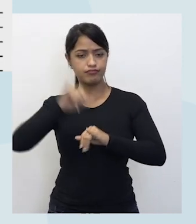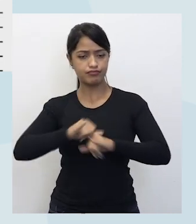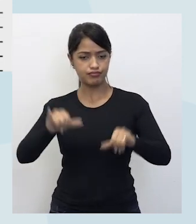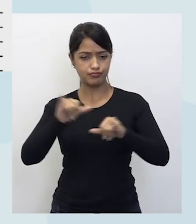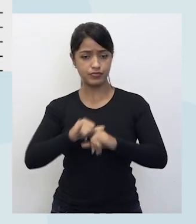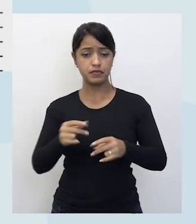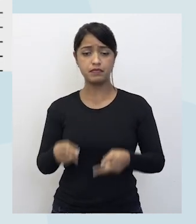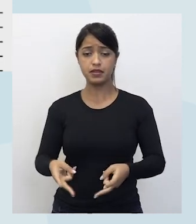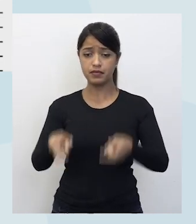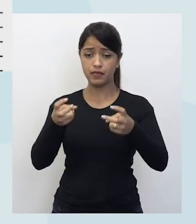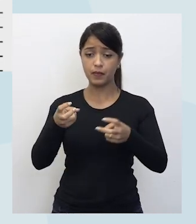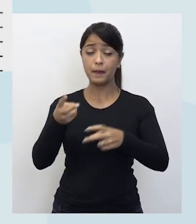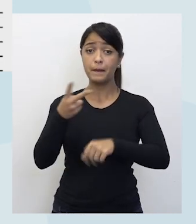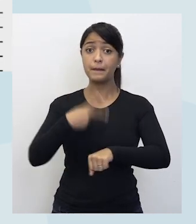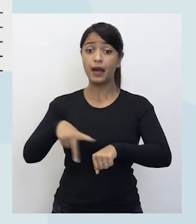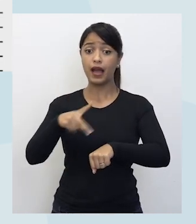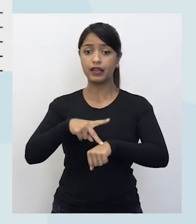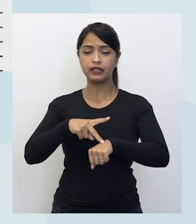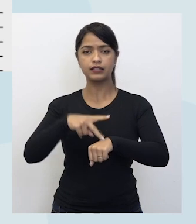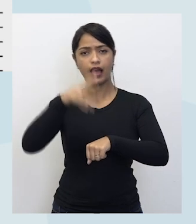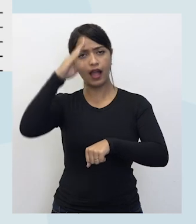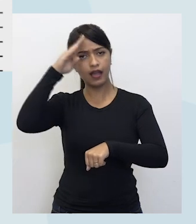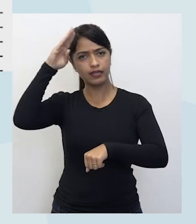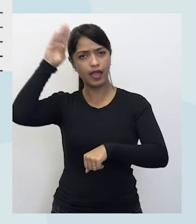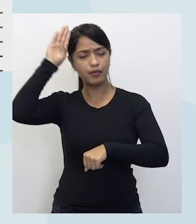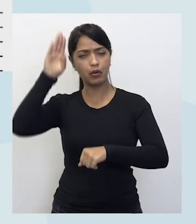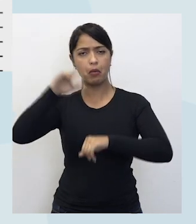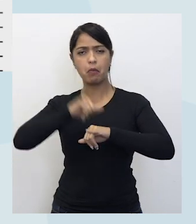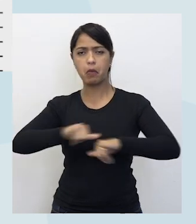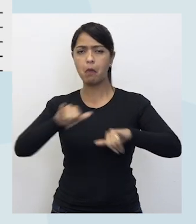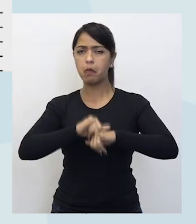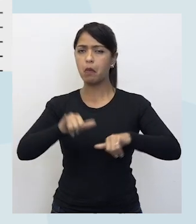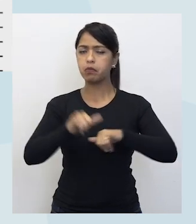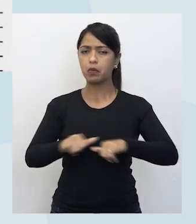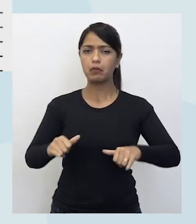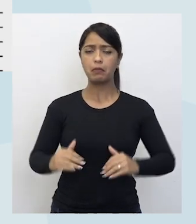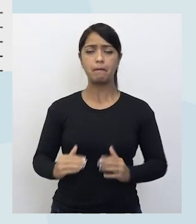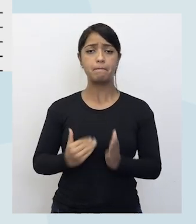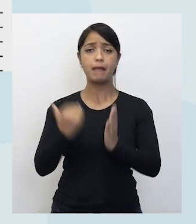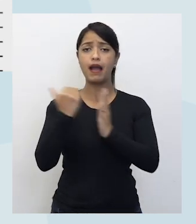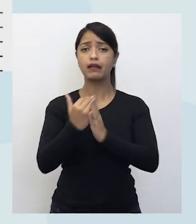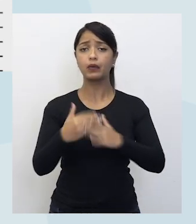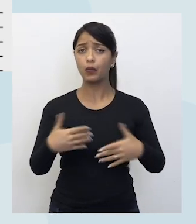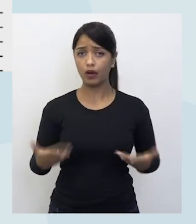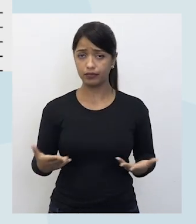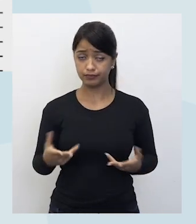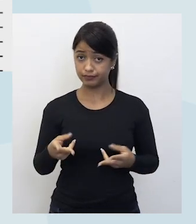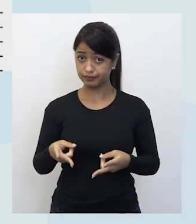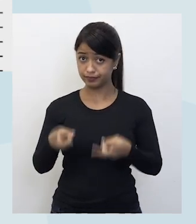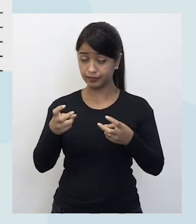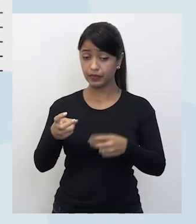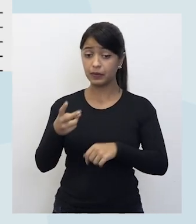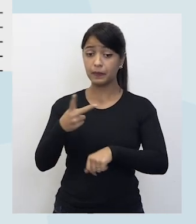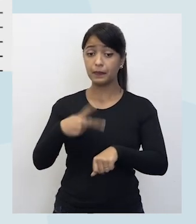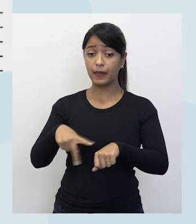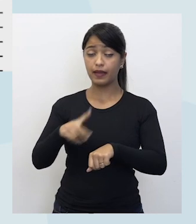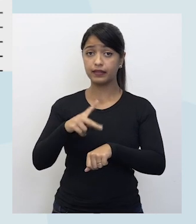mais publicam academicamente. E a gente consegue ver, por exemplo, que o país que